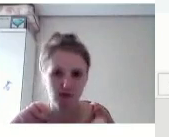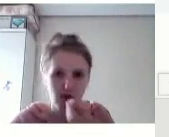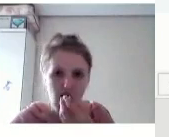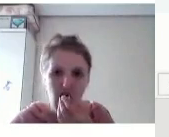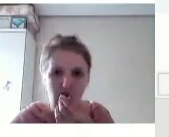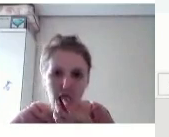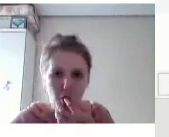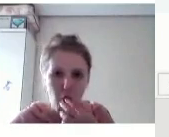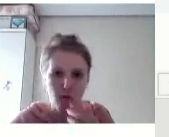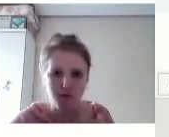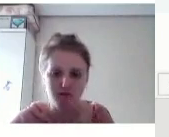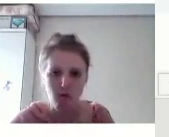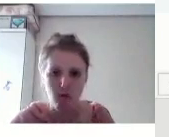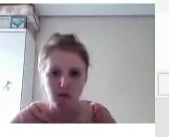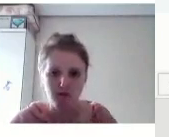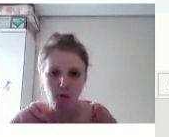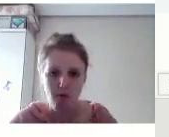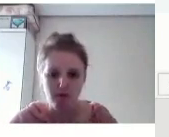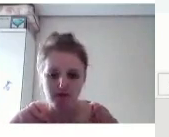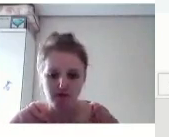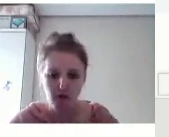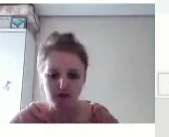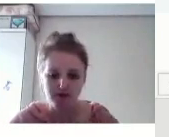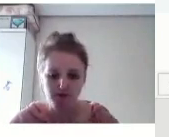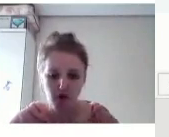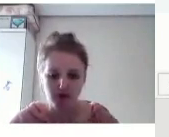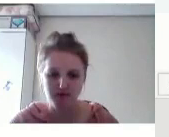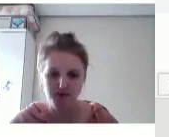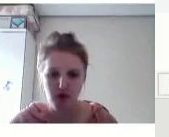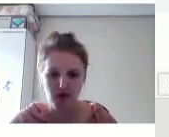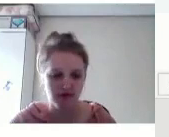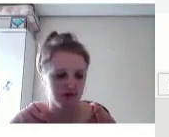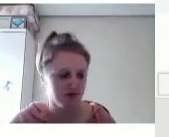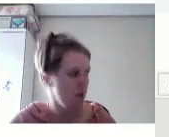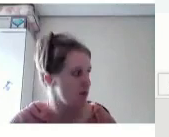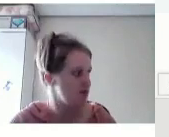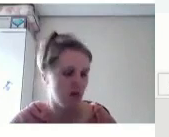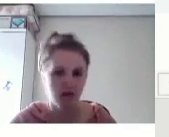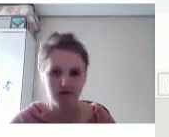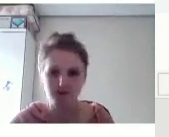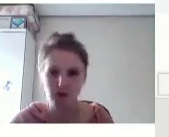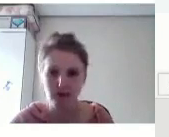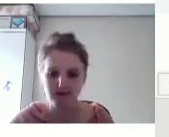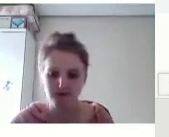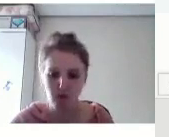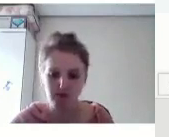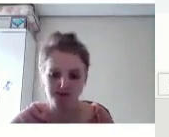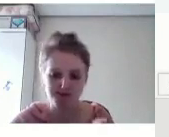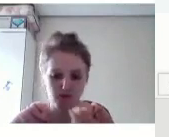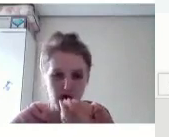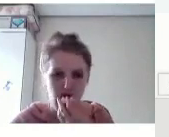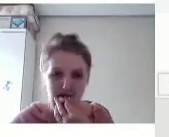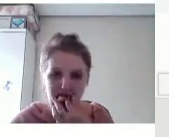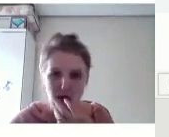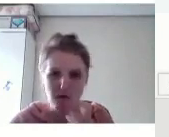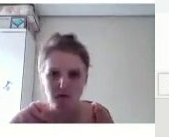aqui a gente está pensando que a funcional hamiltoniana, né, a funcional hamiltoniana, ela